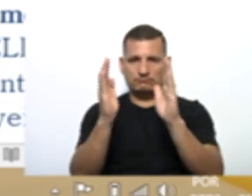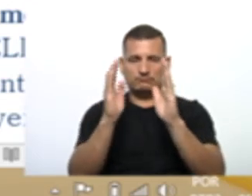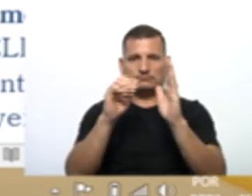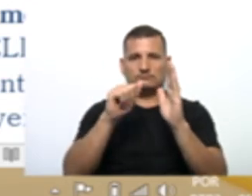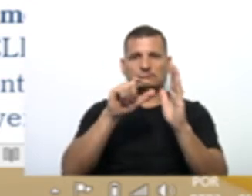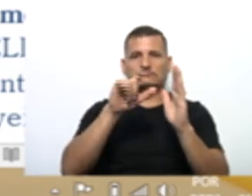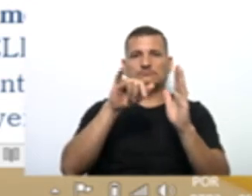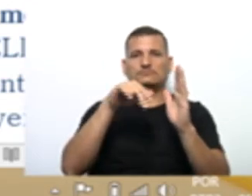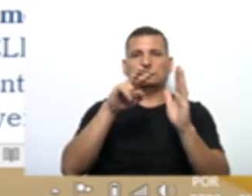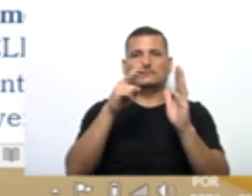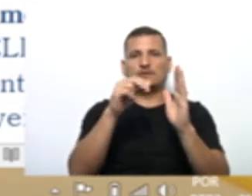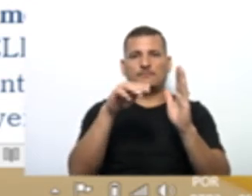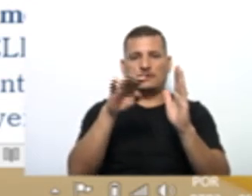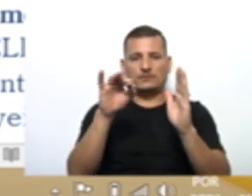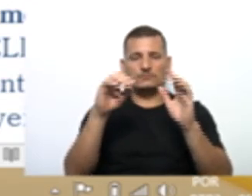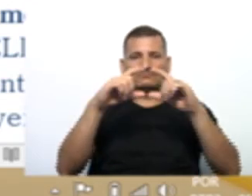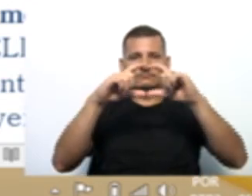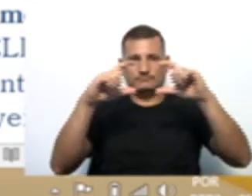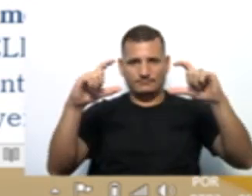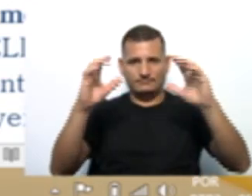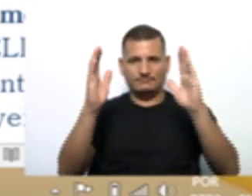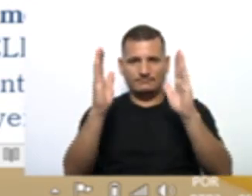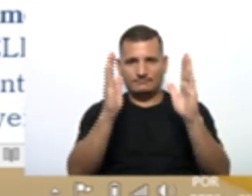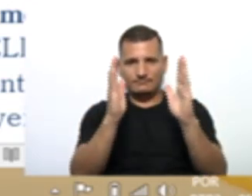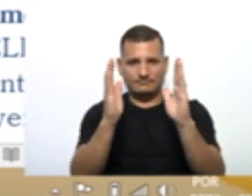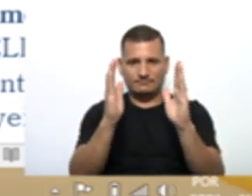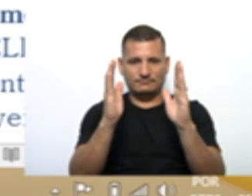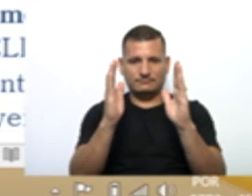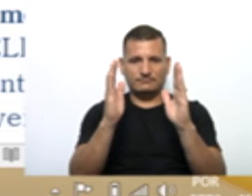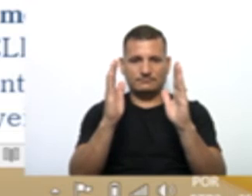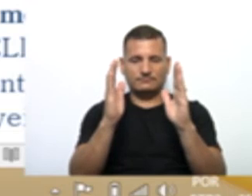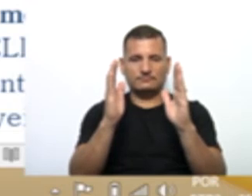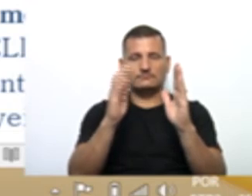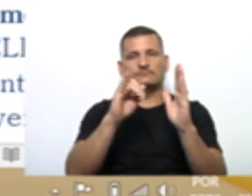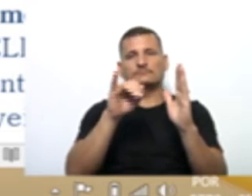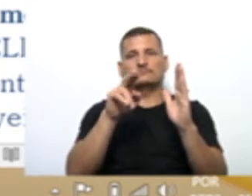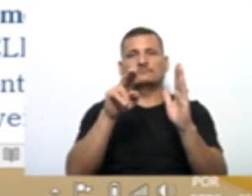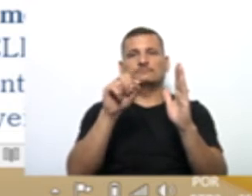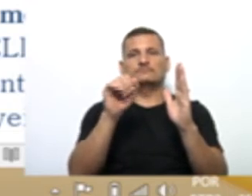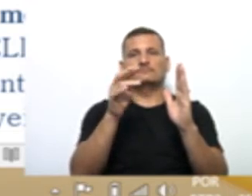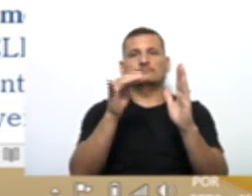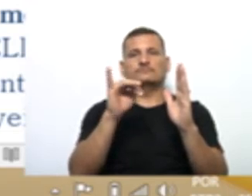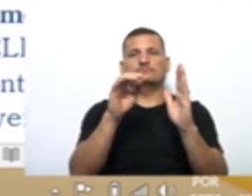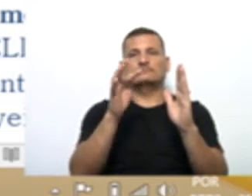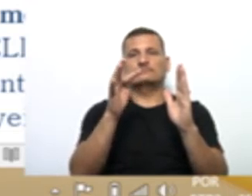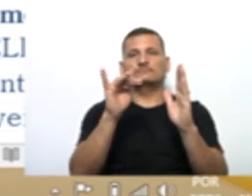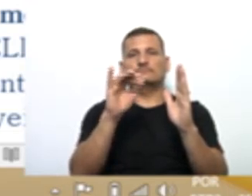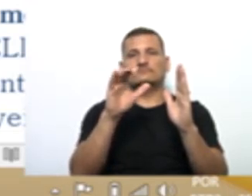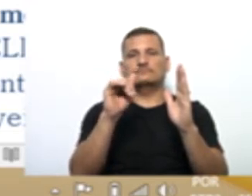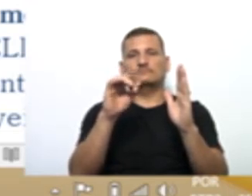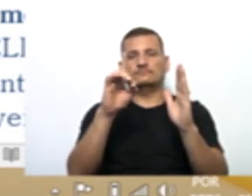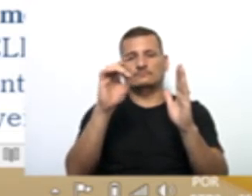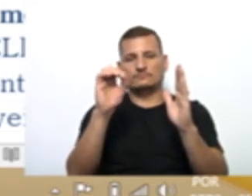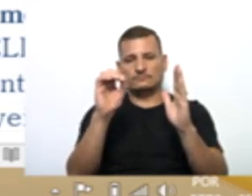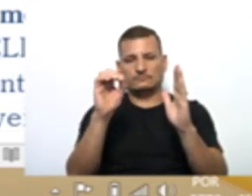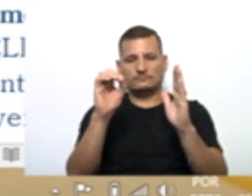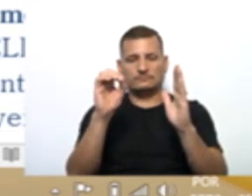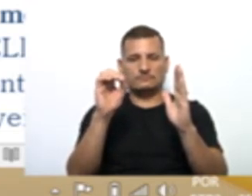a norma da ABNT, o alinhamento recomendado é o justificado, que vai de uma margem à